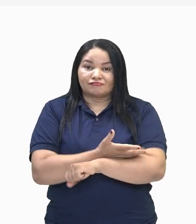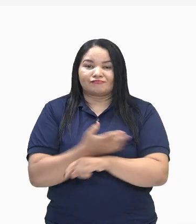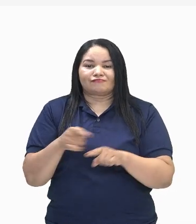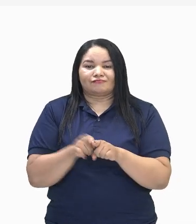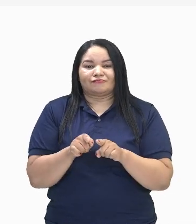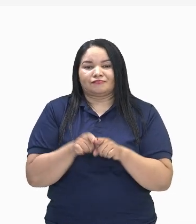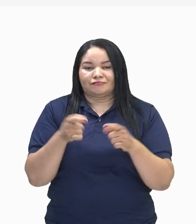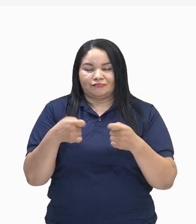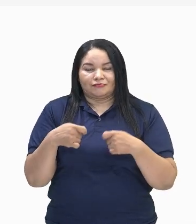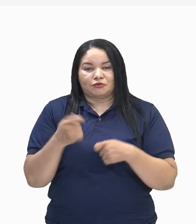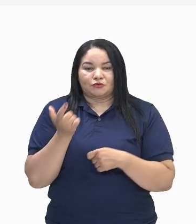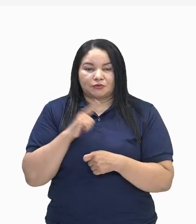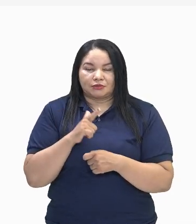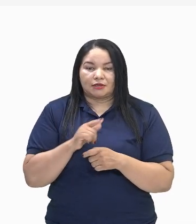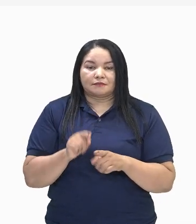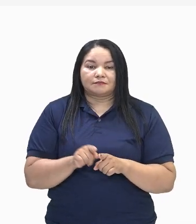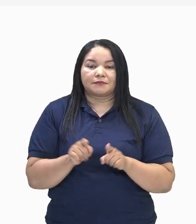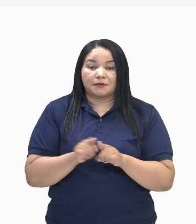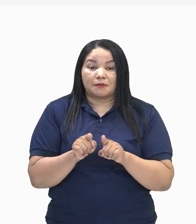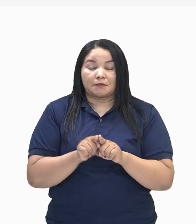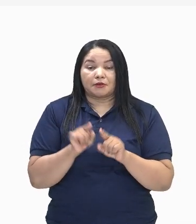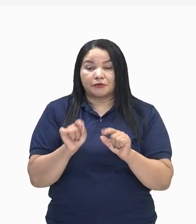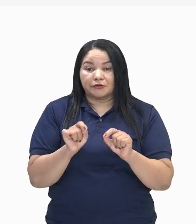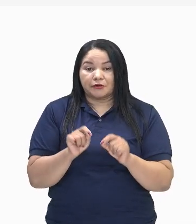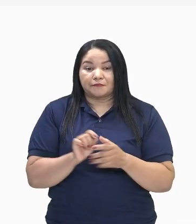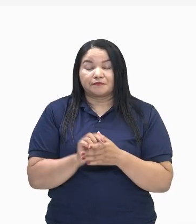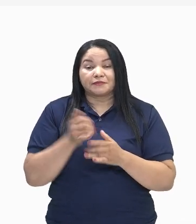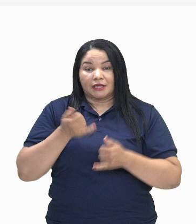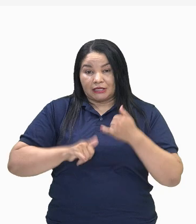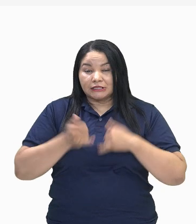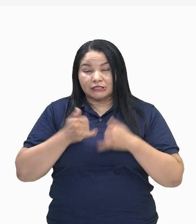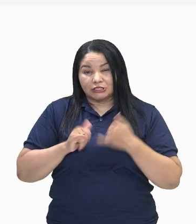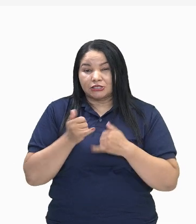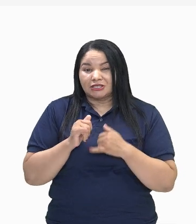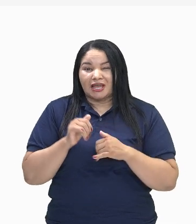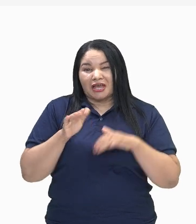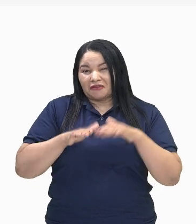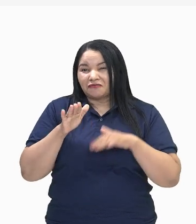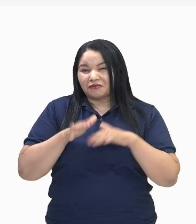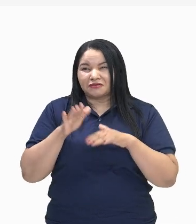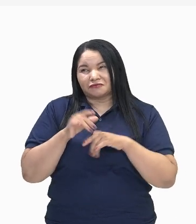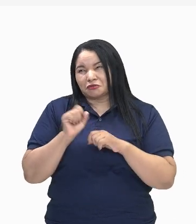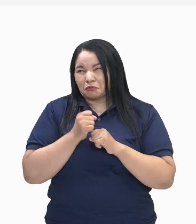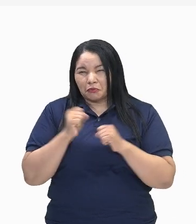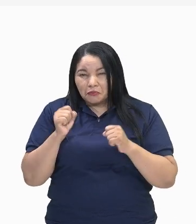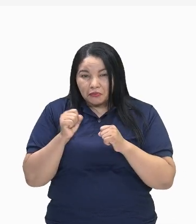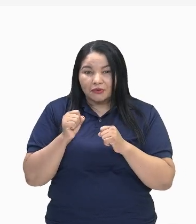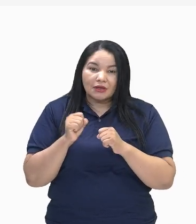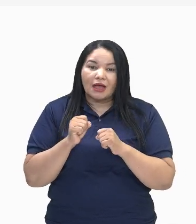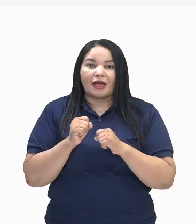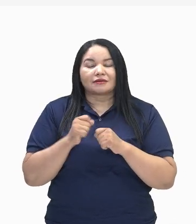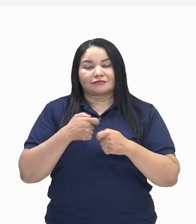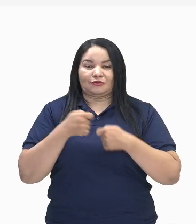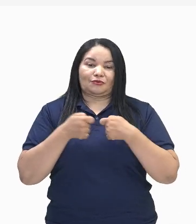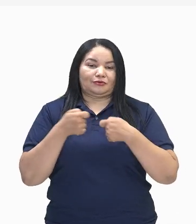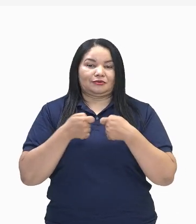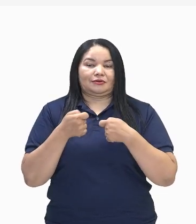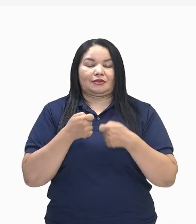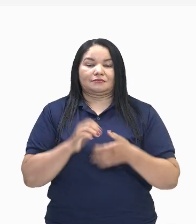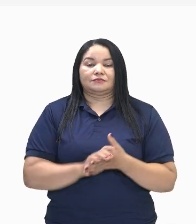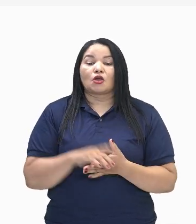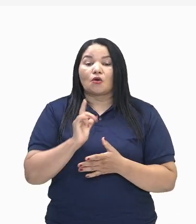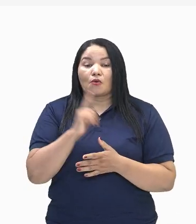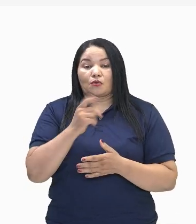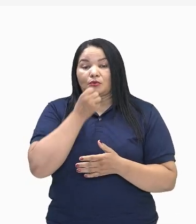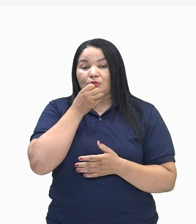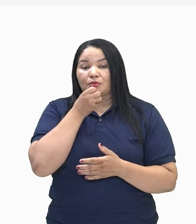liberar a energia, né, que você prende em relação ao estresse no seu corpo, tá bom? Outro benefício é